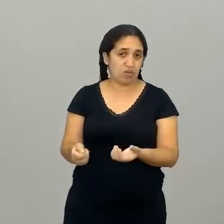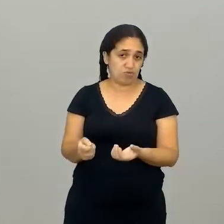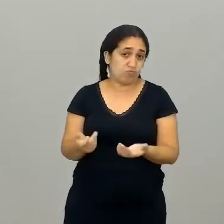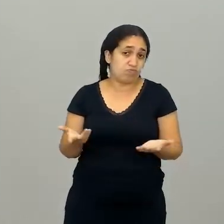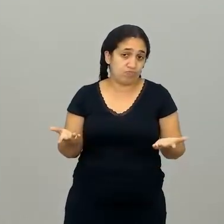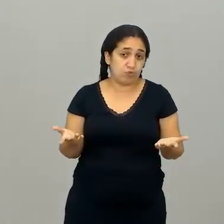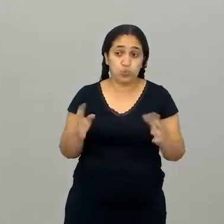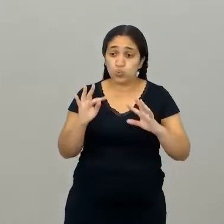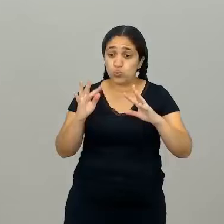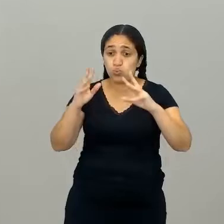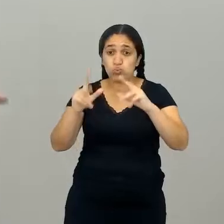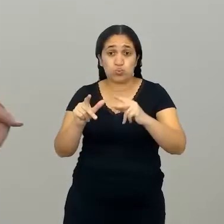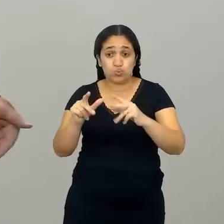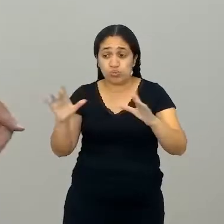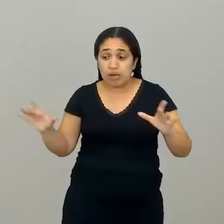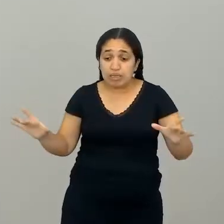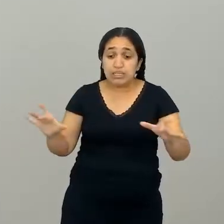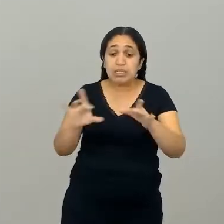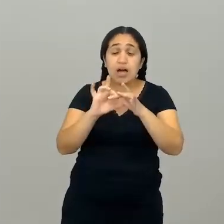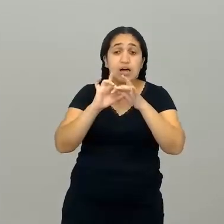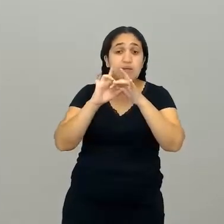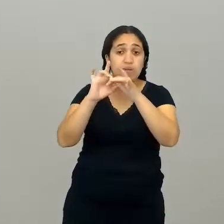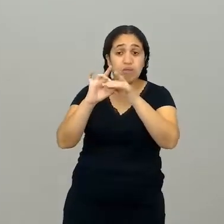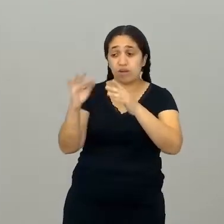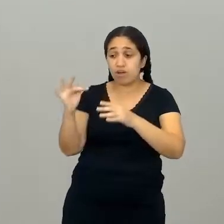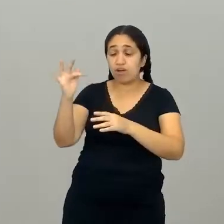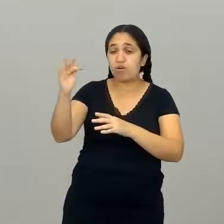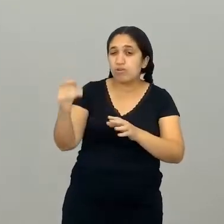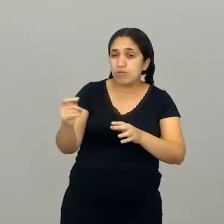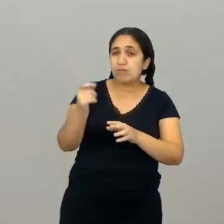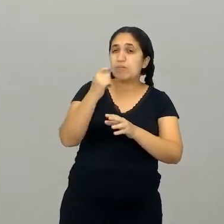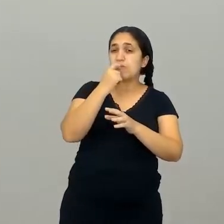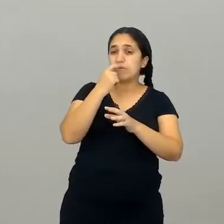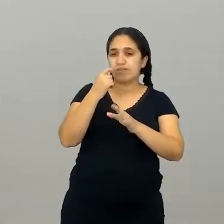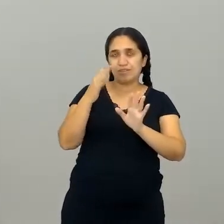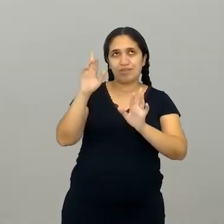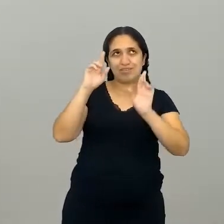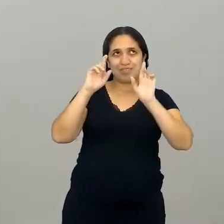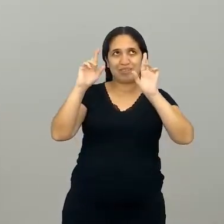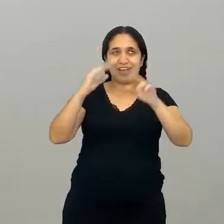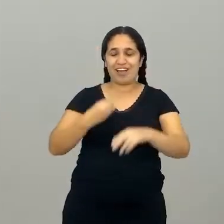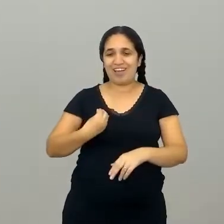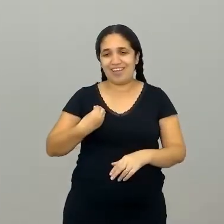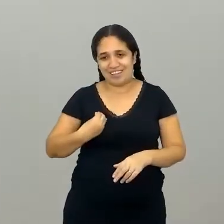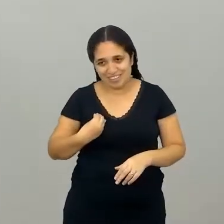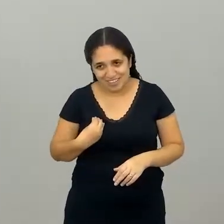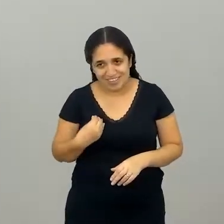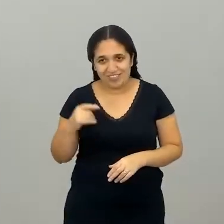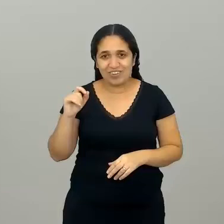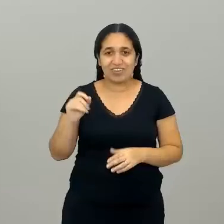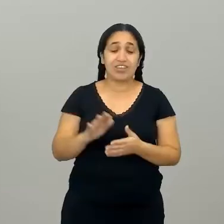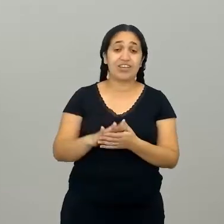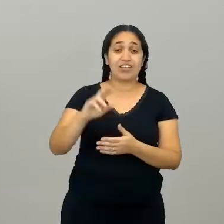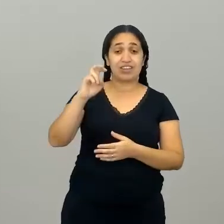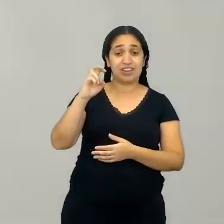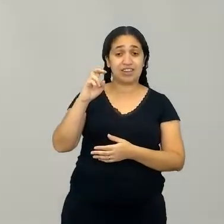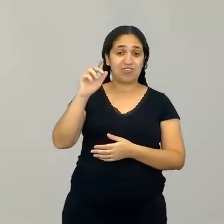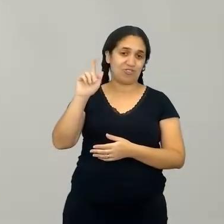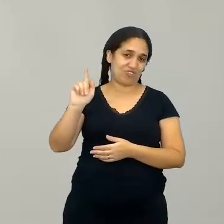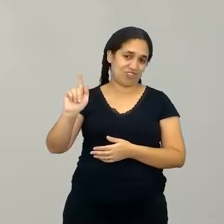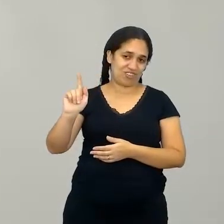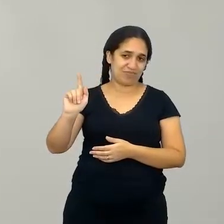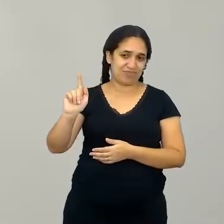isso vai estar integrado num futuro curto, no futuro próximo, espero estar vivo ainda, que é o 5G.